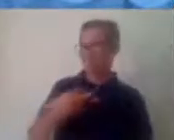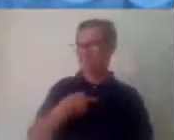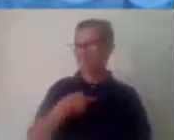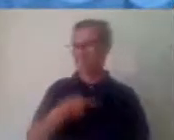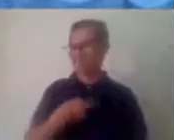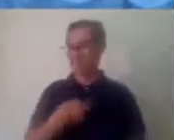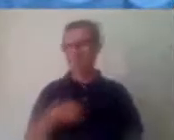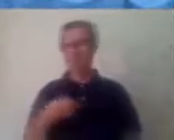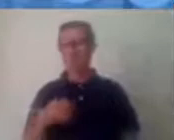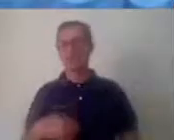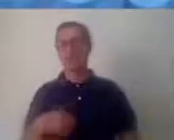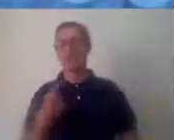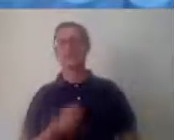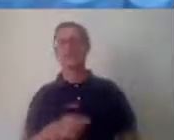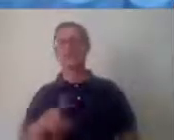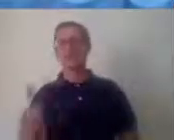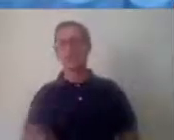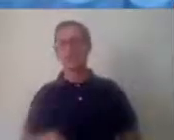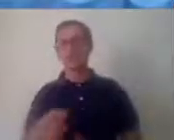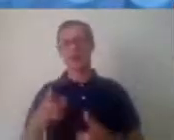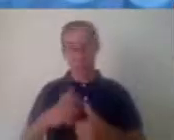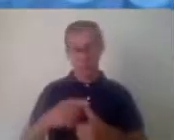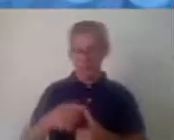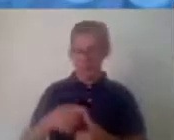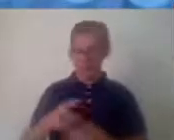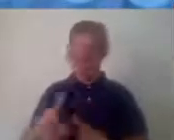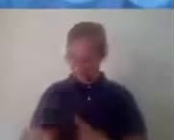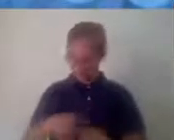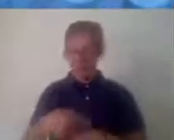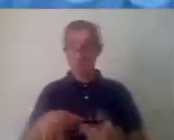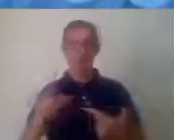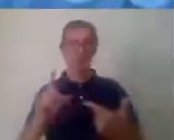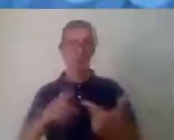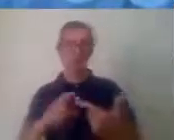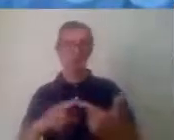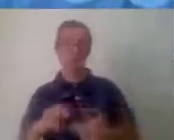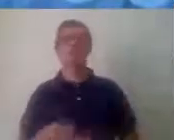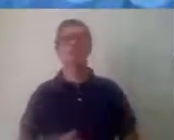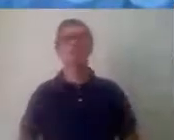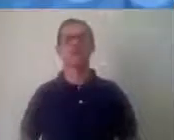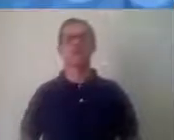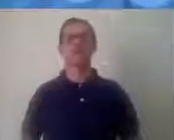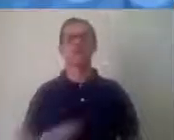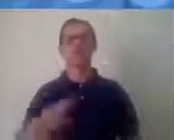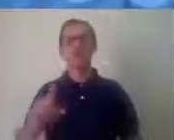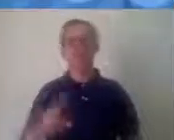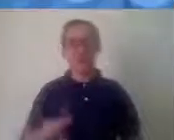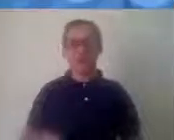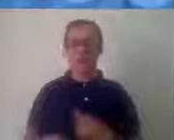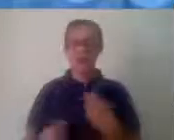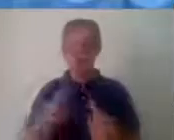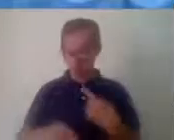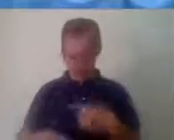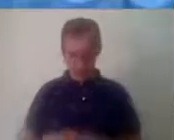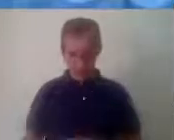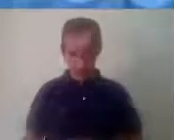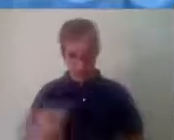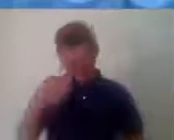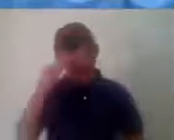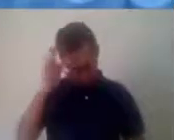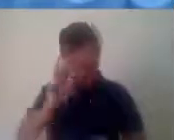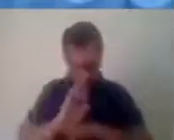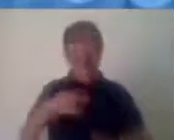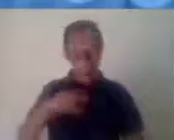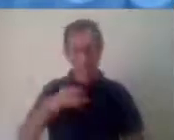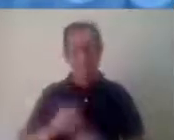Não, a gente integra primeiro em relação a uma variável e depois integra em relação a outra variável. E qual que é o teorema que me permite